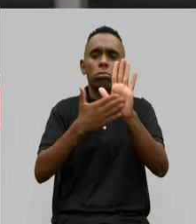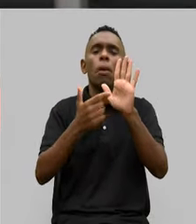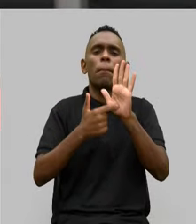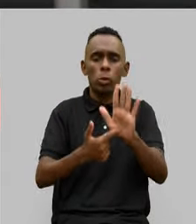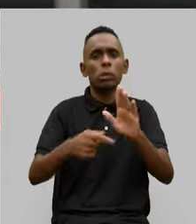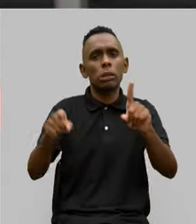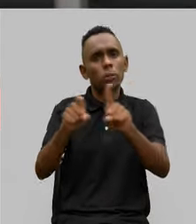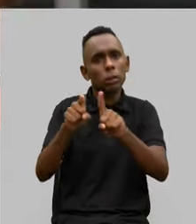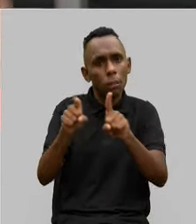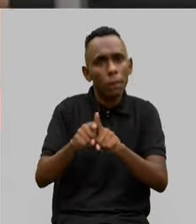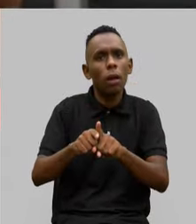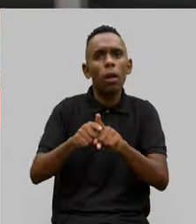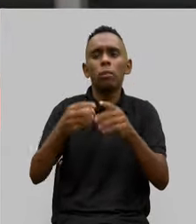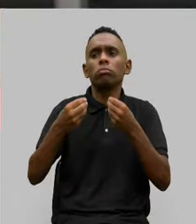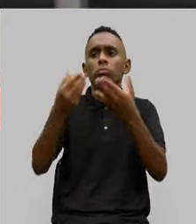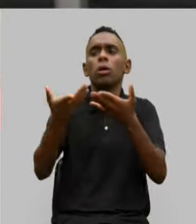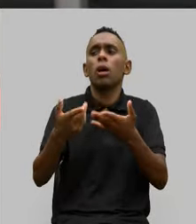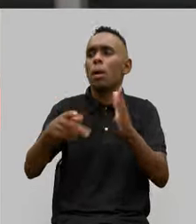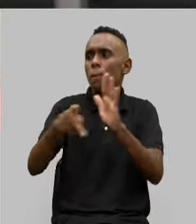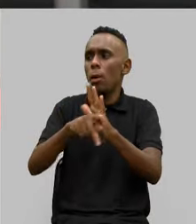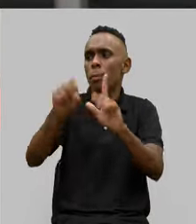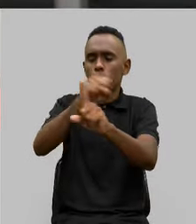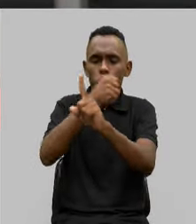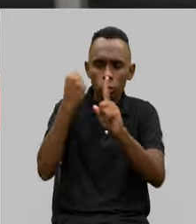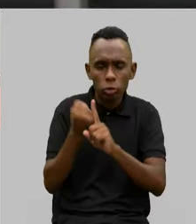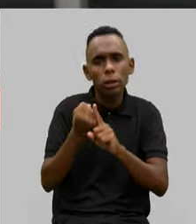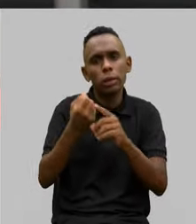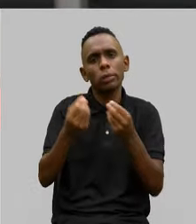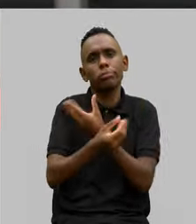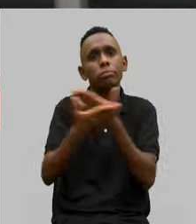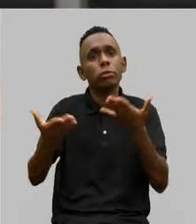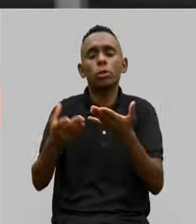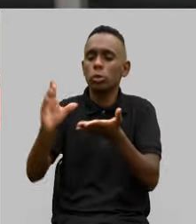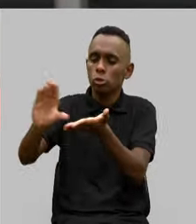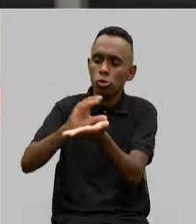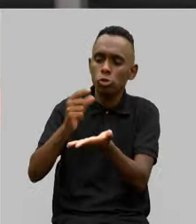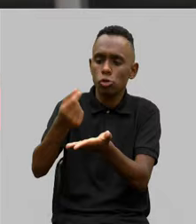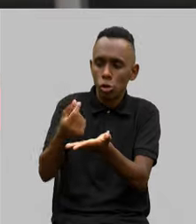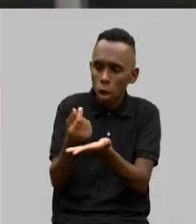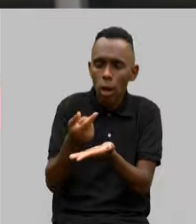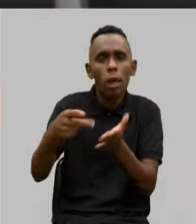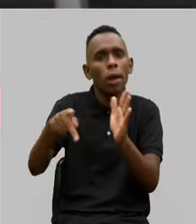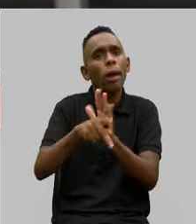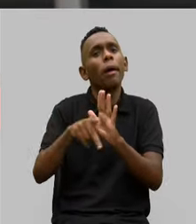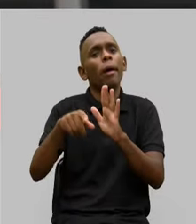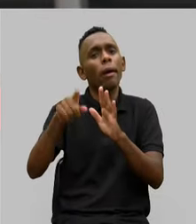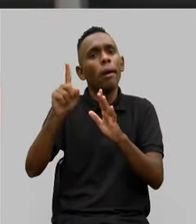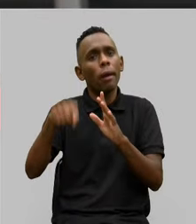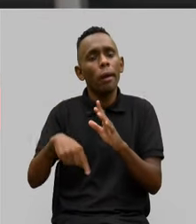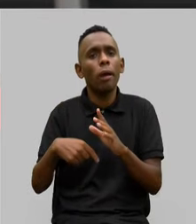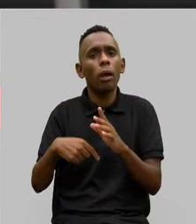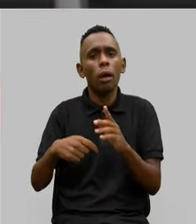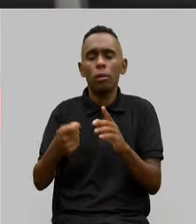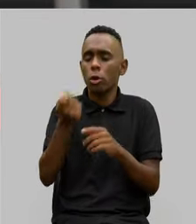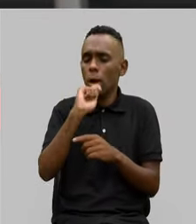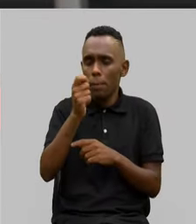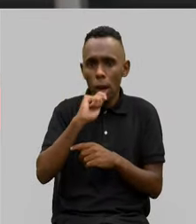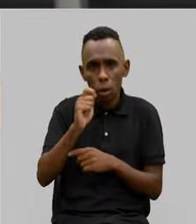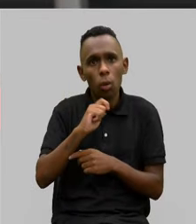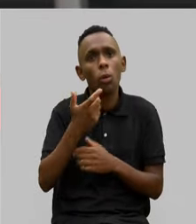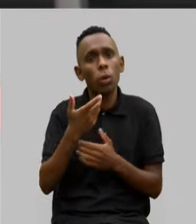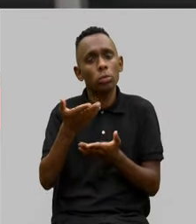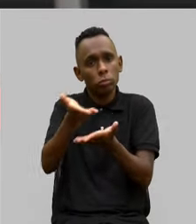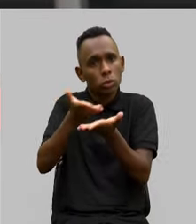eh devolver paraa sociedade de alguma forma esse dinheiro que é obtido com a a maconha com o